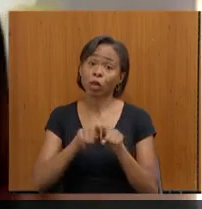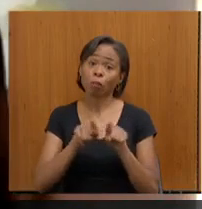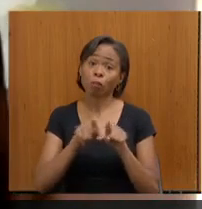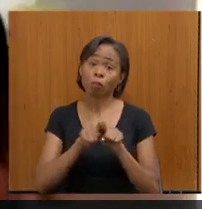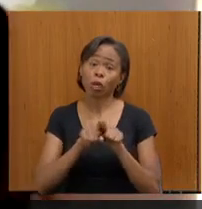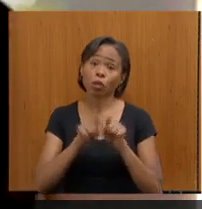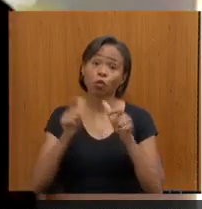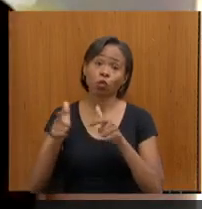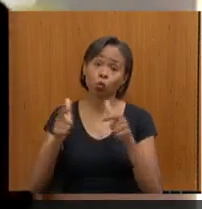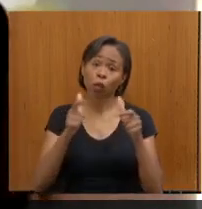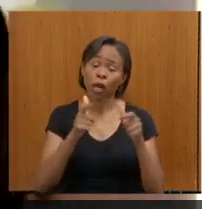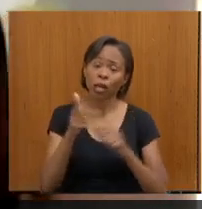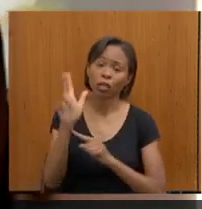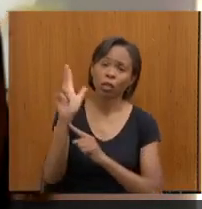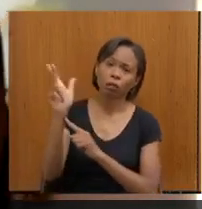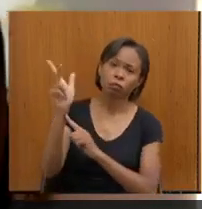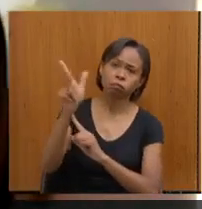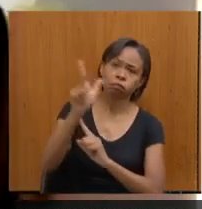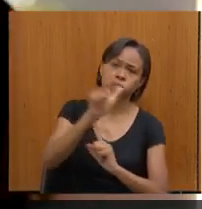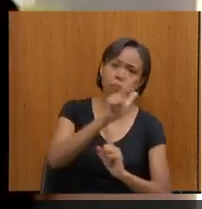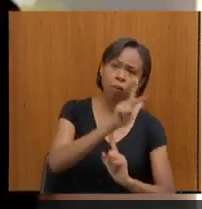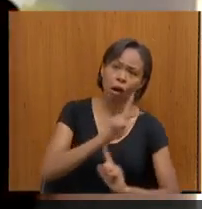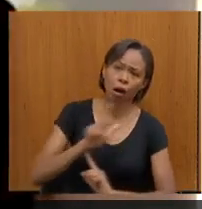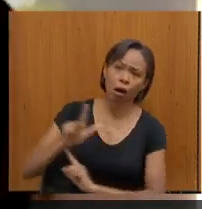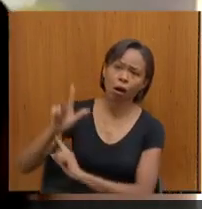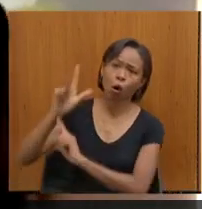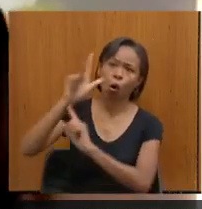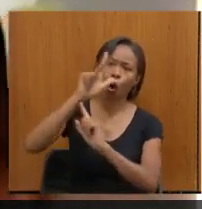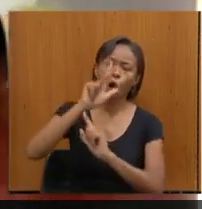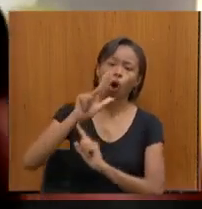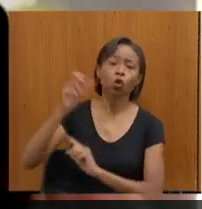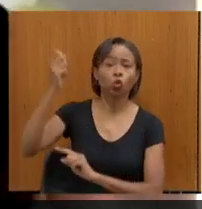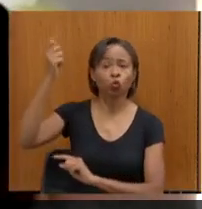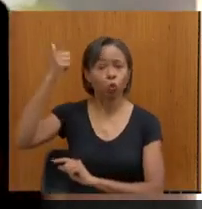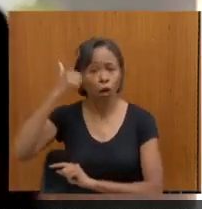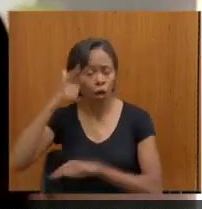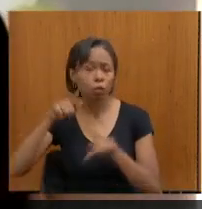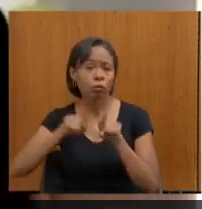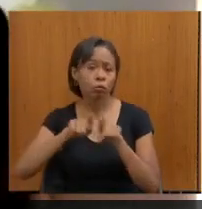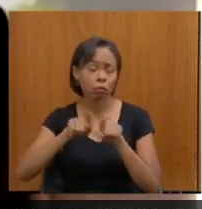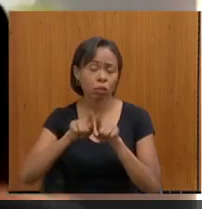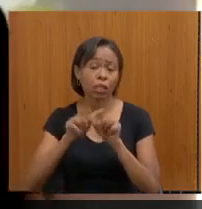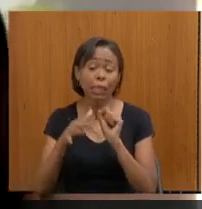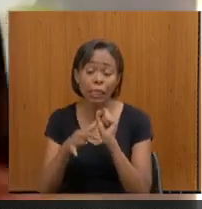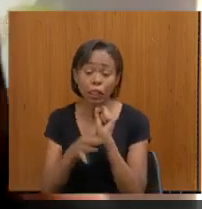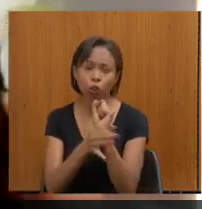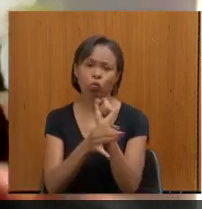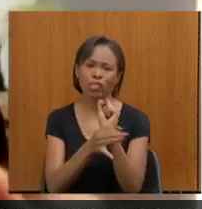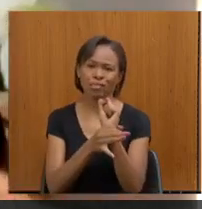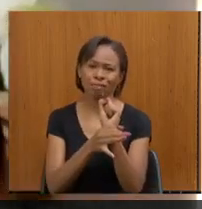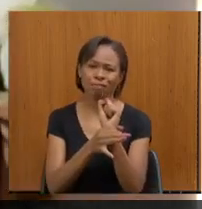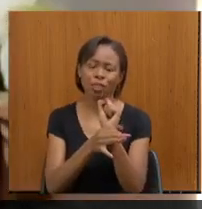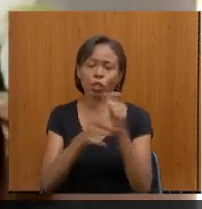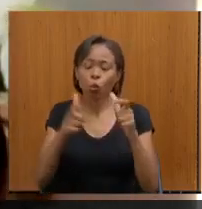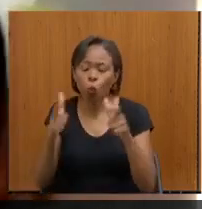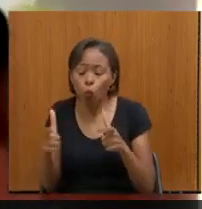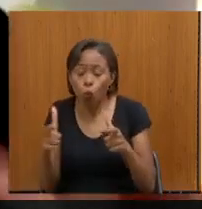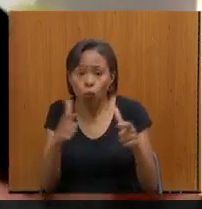parques eólicos e Solares tem muito mais segurança no armazenamento desse